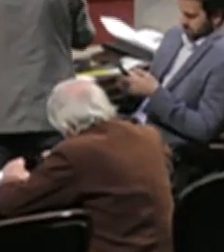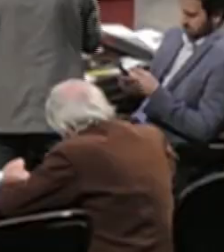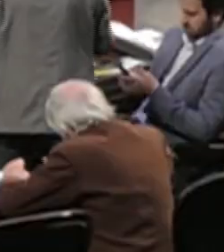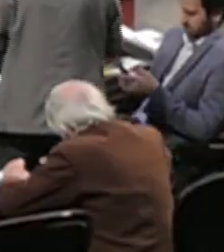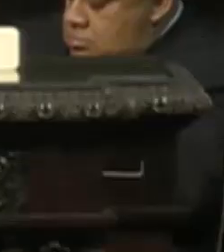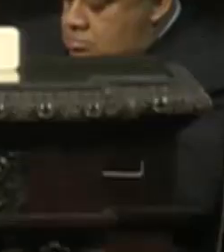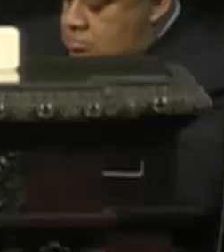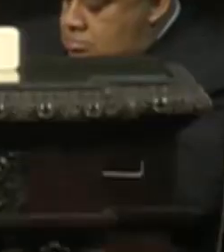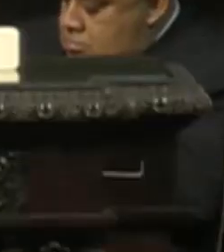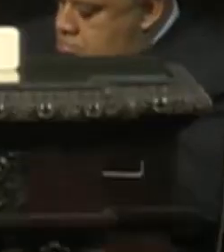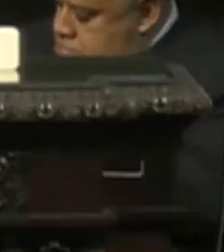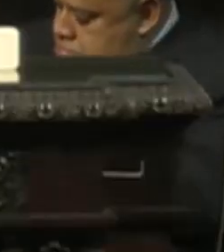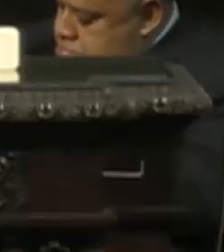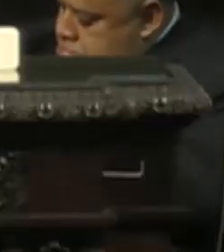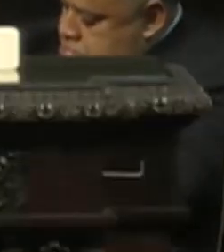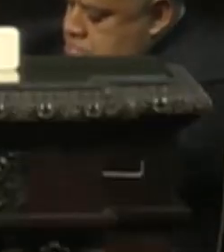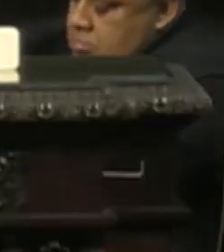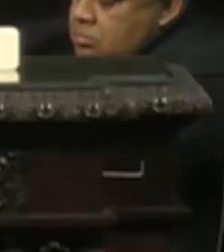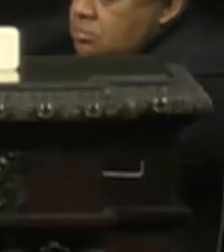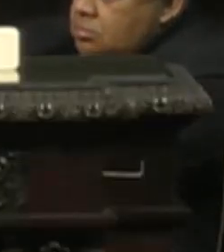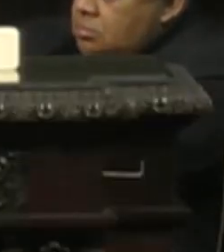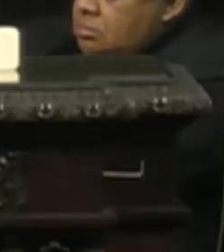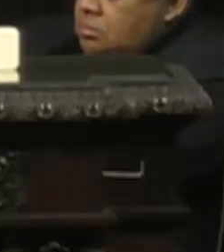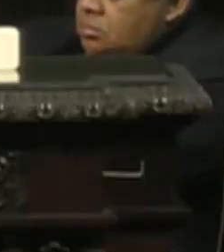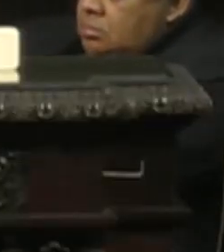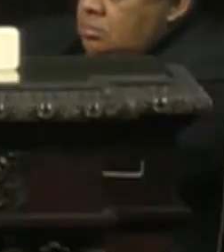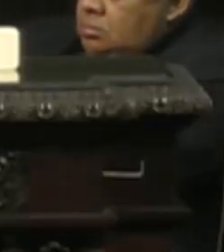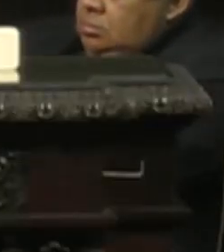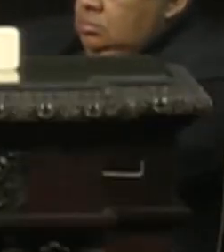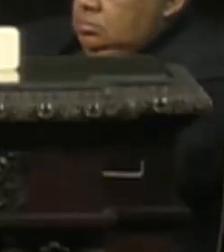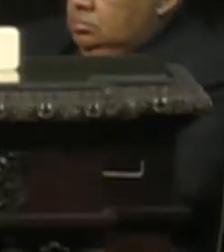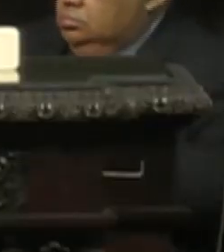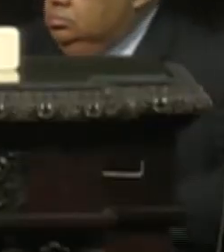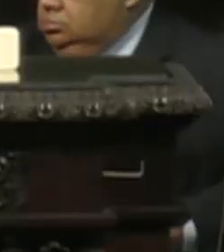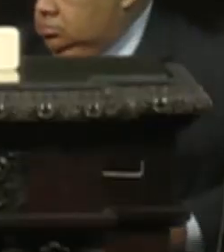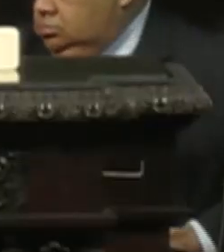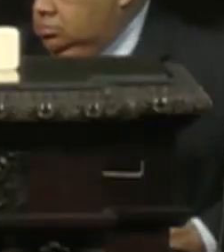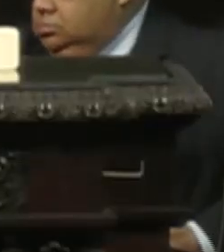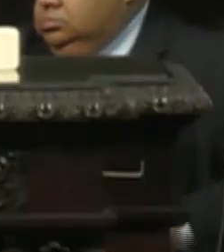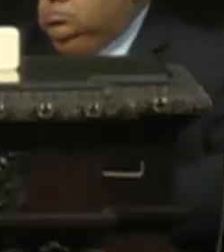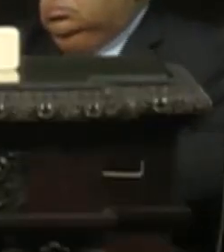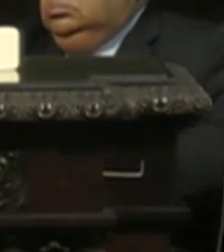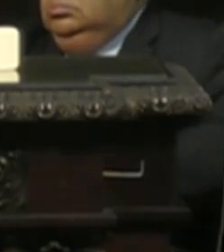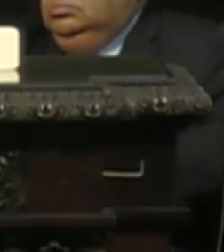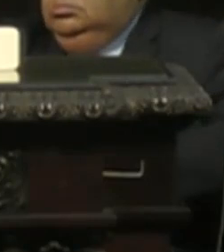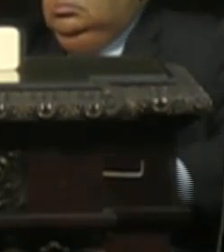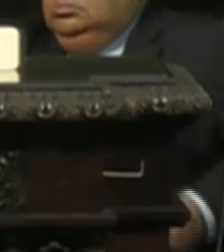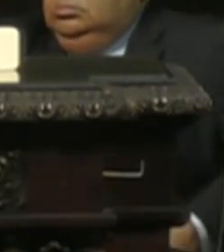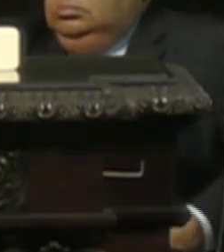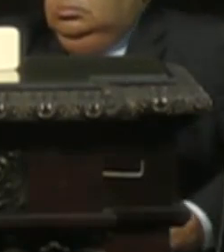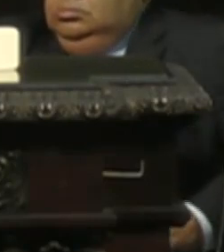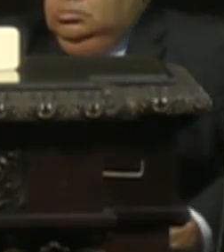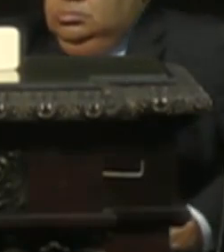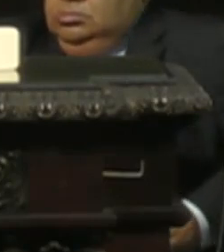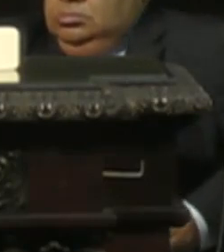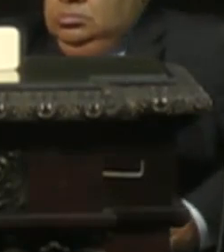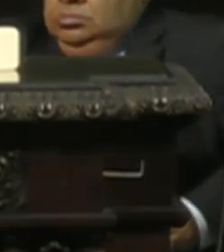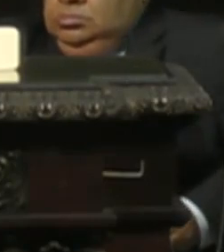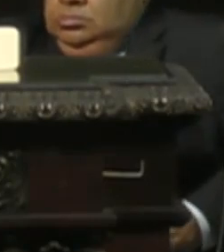Havendo número legal e sob a proteção de Deus, iniciamos os nossos trabalhos. Está aberta a sessão. A presidência convida o nobre